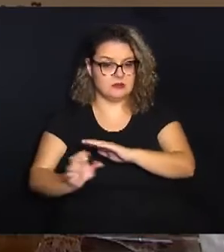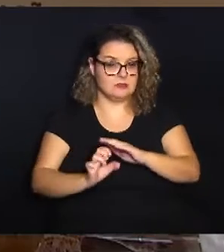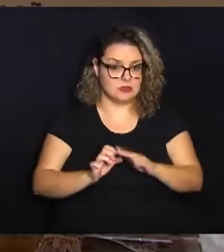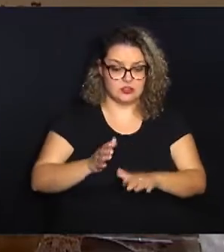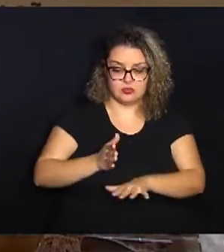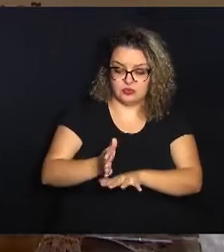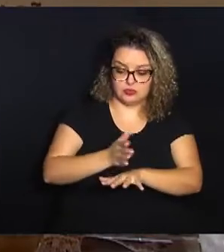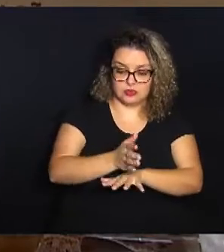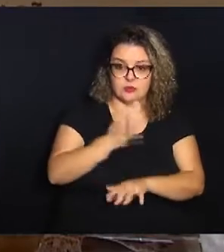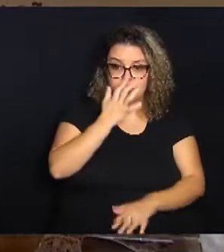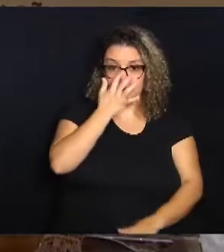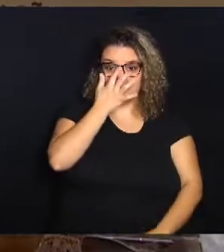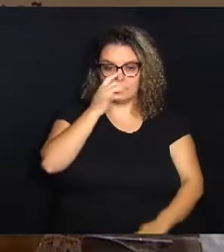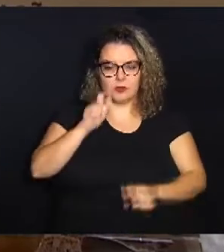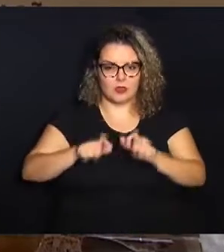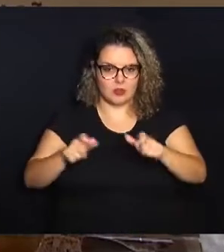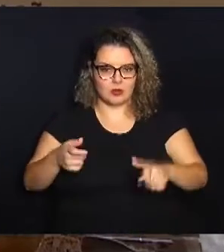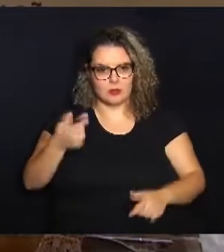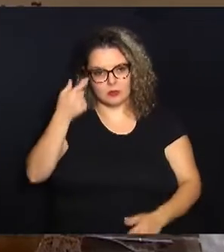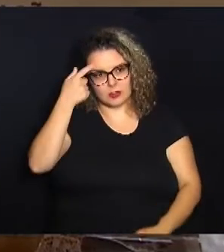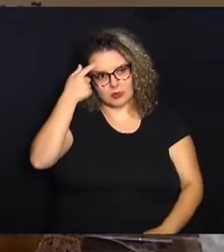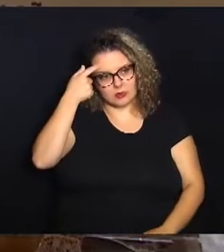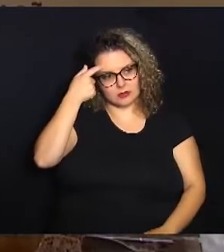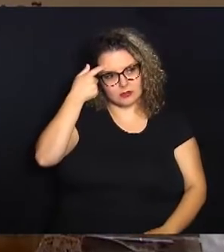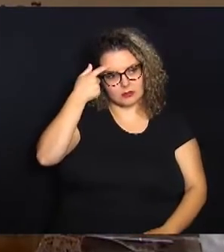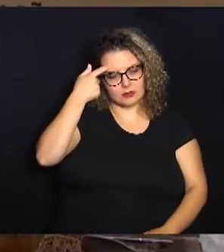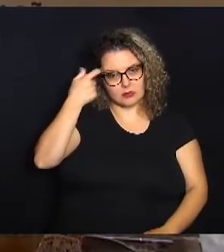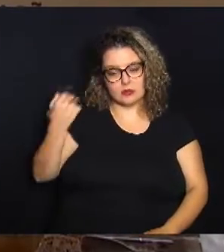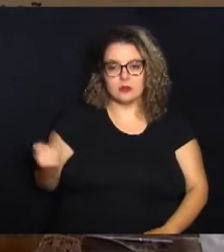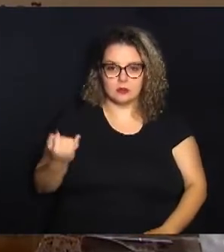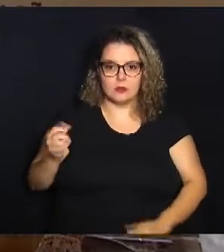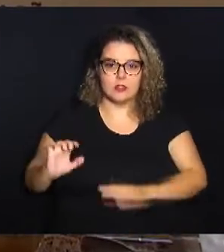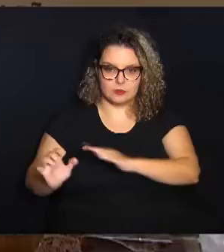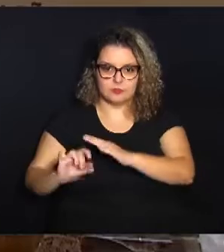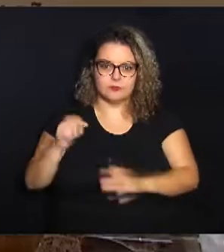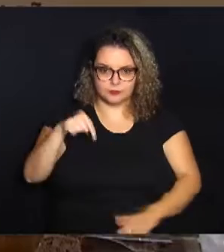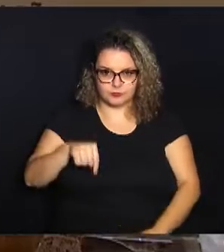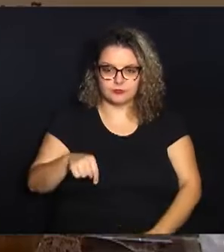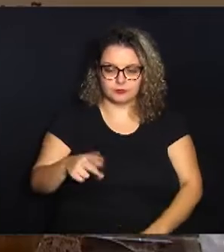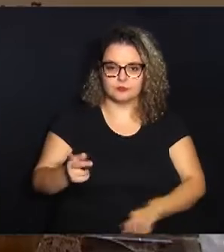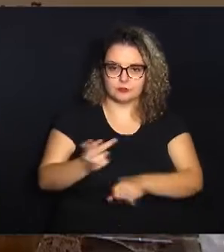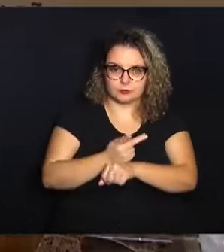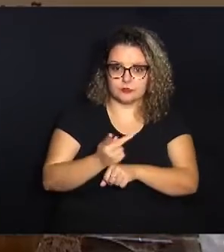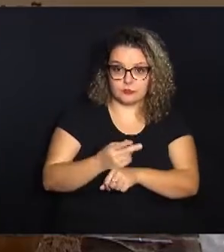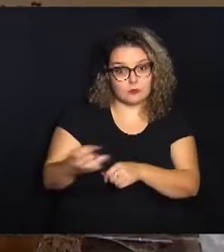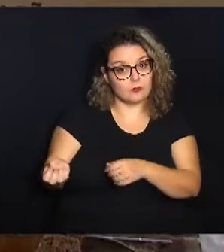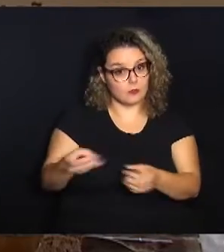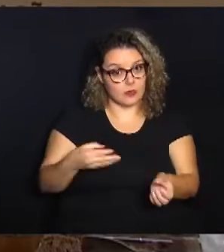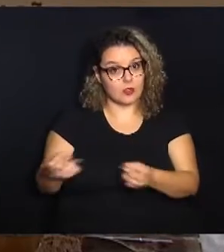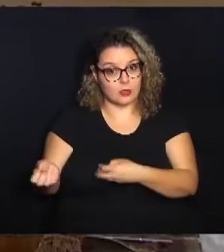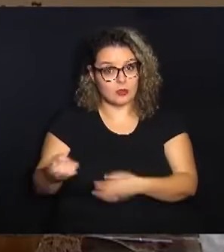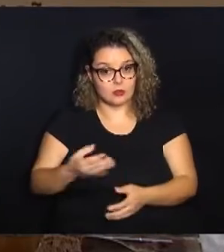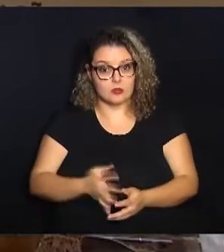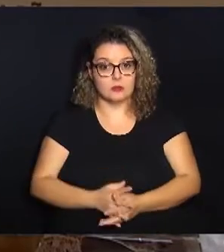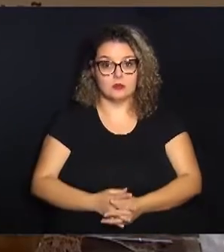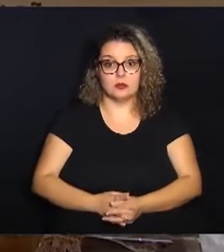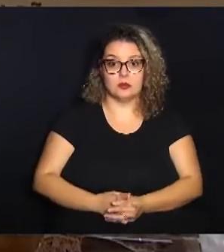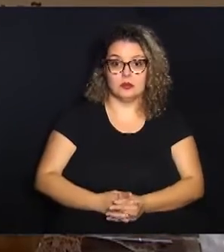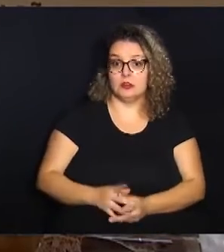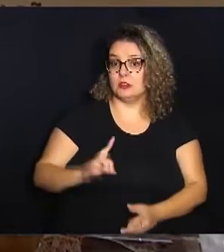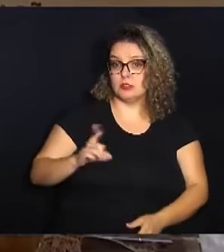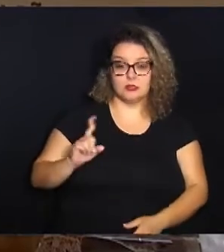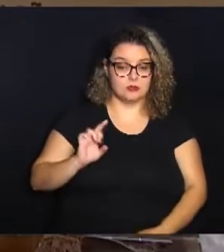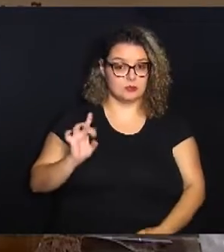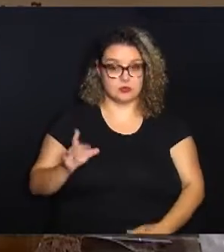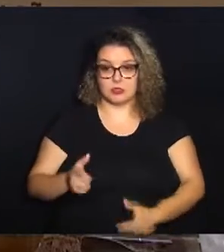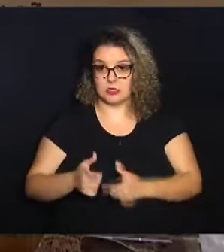né? Tem pessoas bem importantes dessas empresas aqui que também estão buscando por inovação. Então, não só as grandes